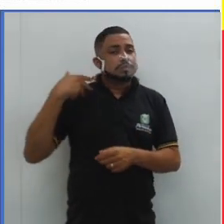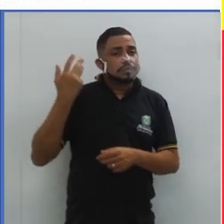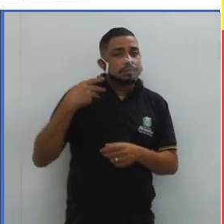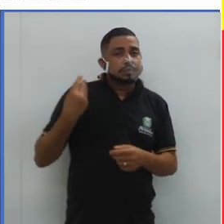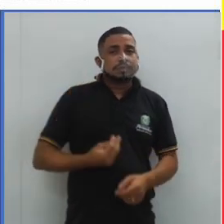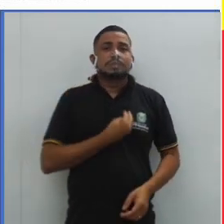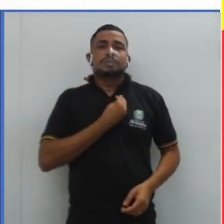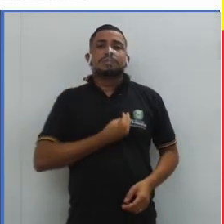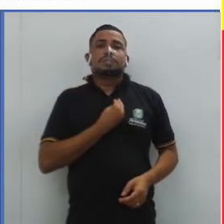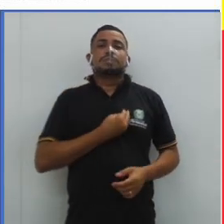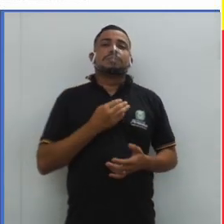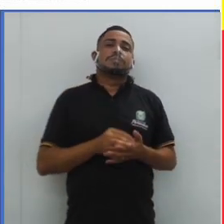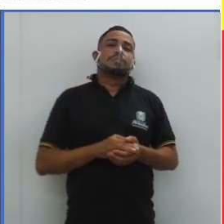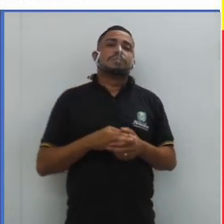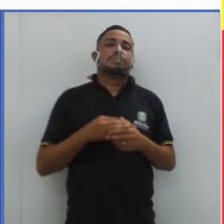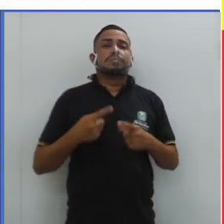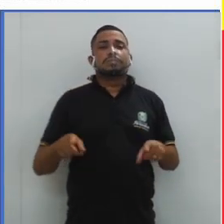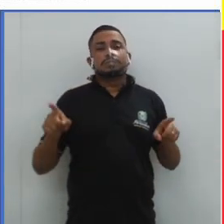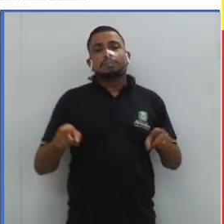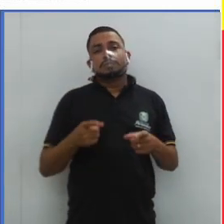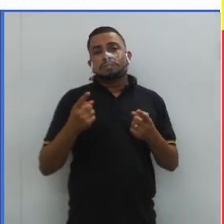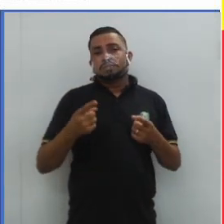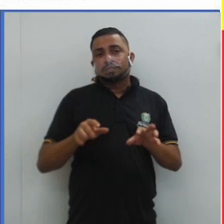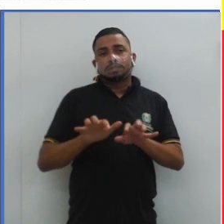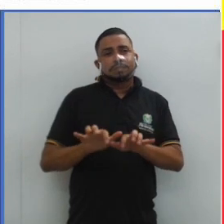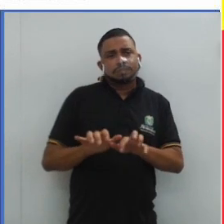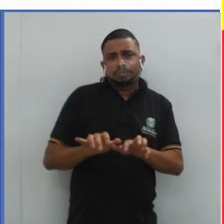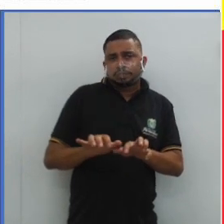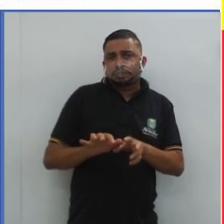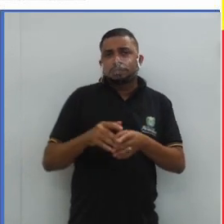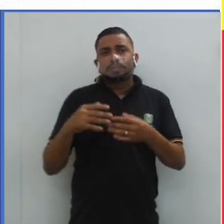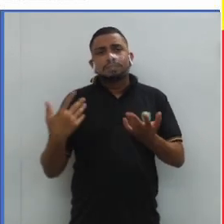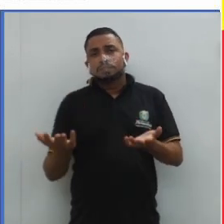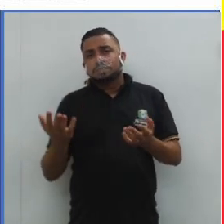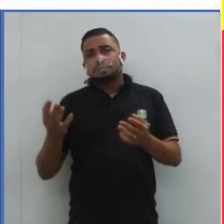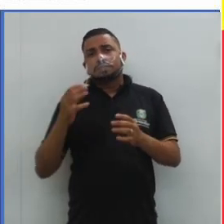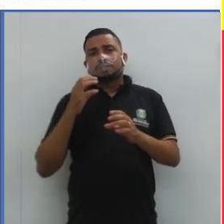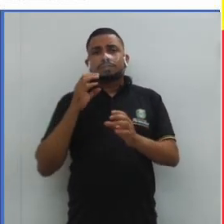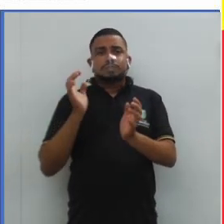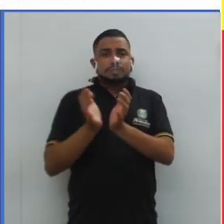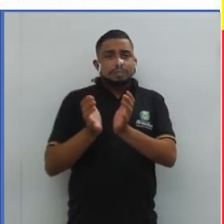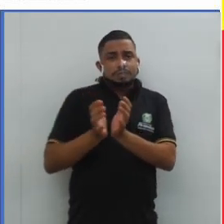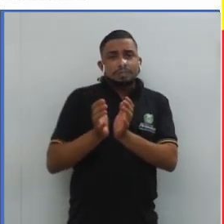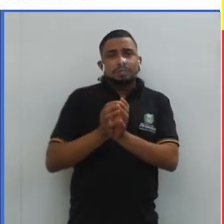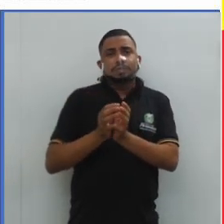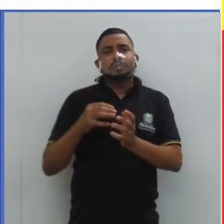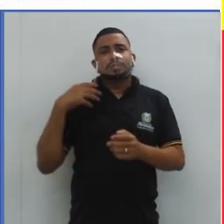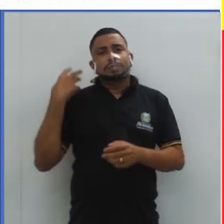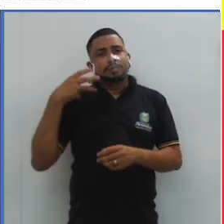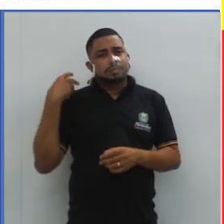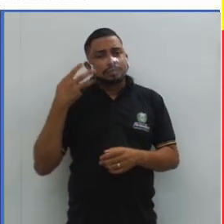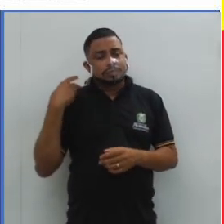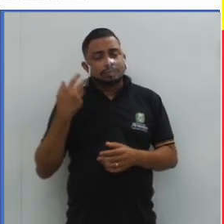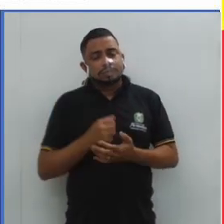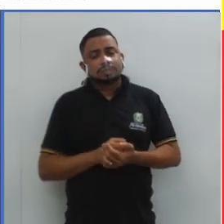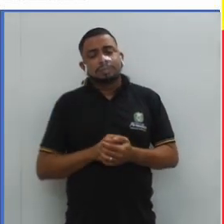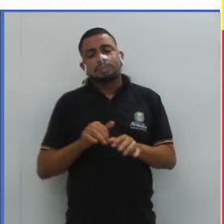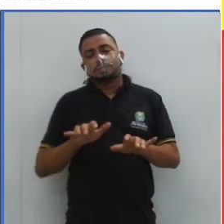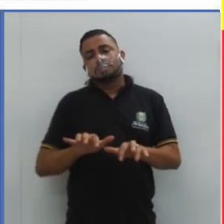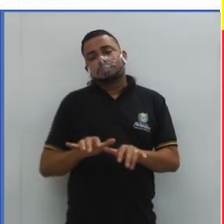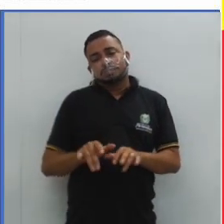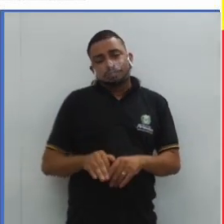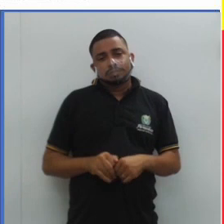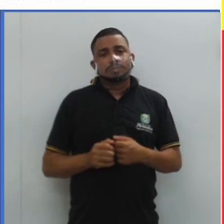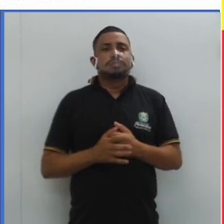acompanhadas por músicas ao vivo, como eu falei para vocês, tocadas ao piano, né? Ou por orquestras, que era escolhido conforme o ponto de vista